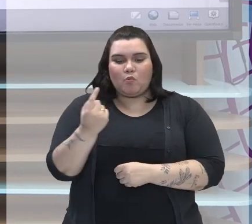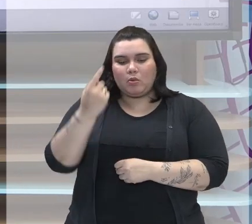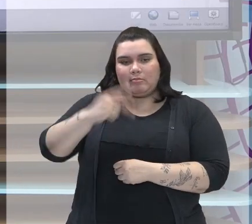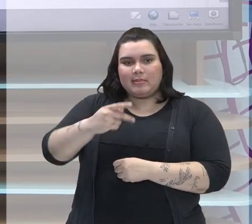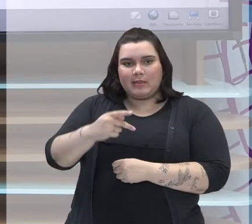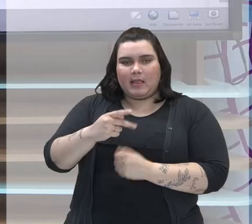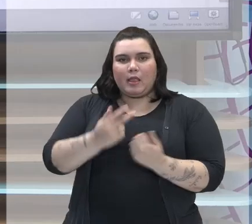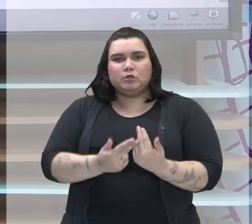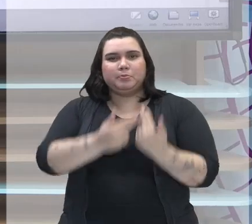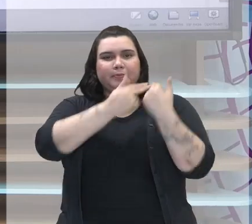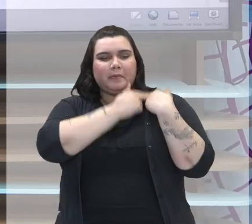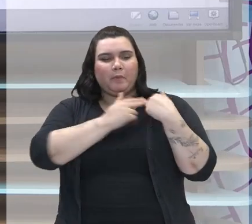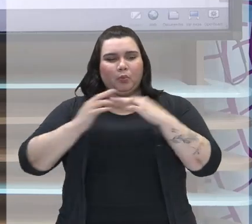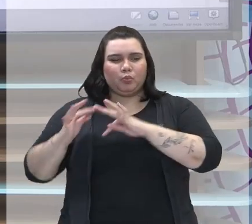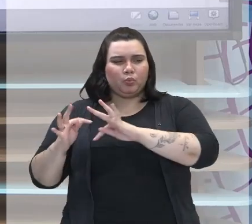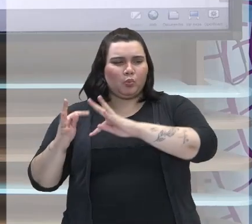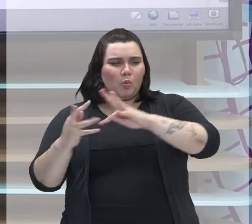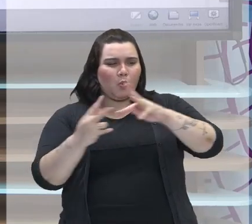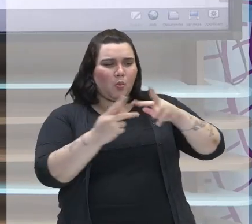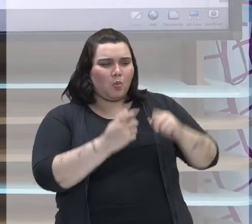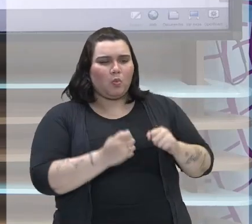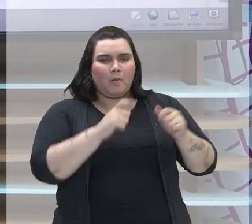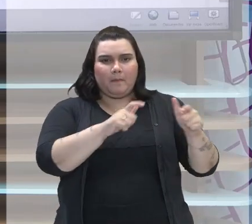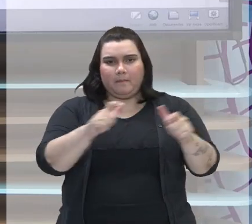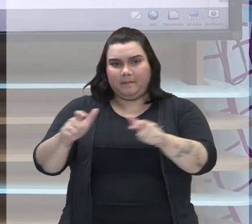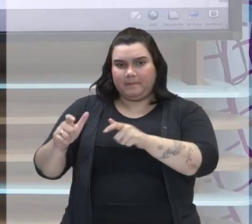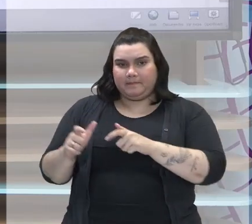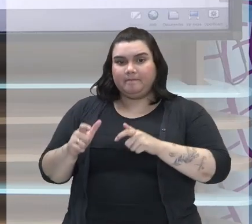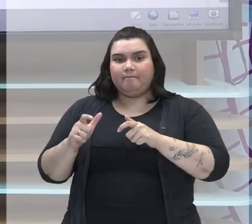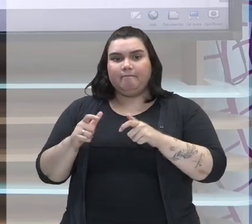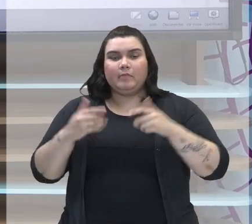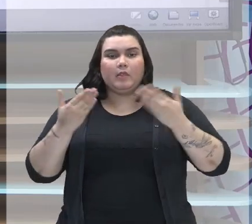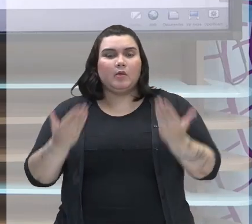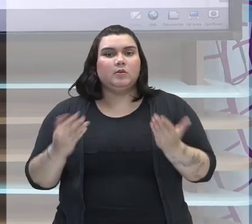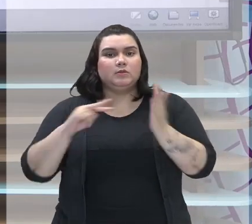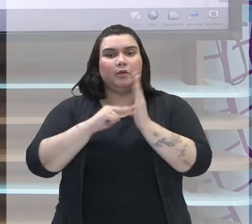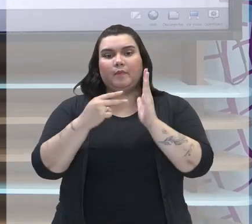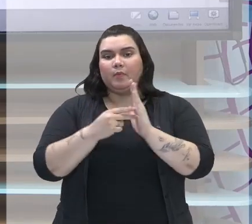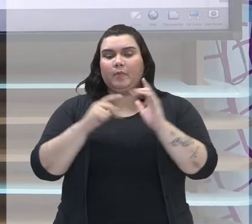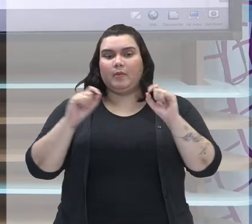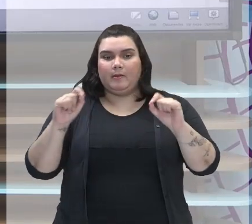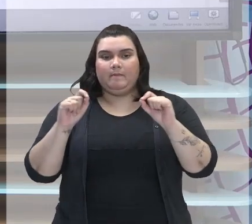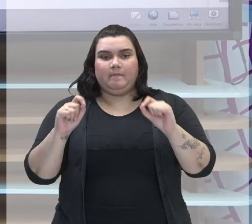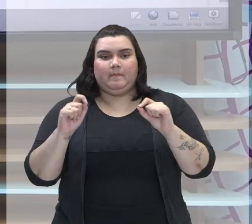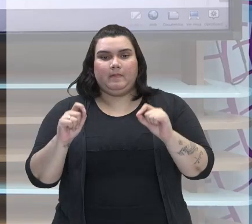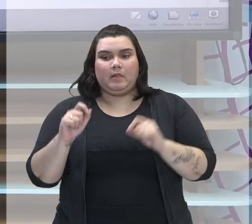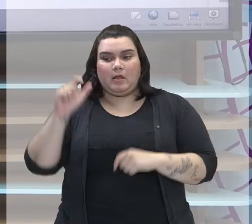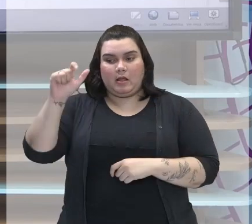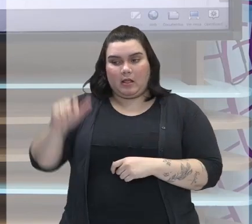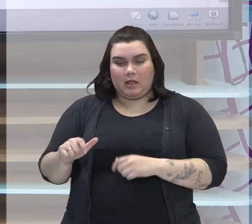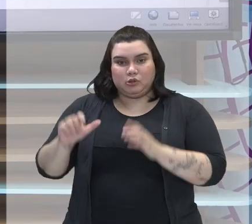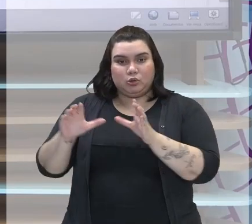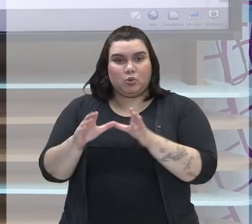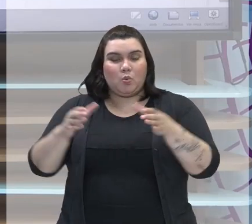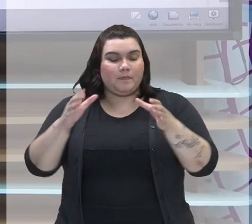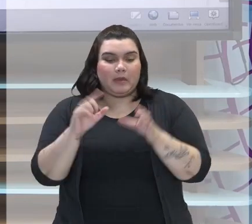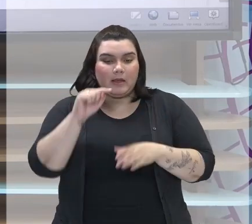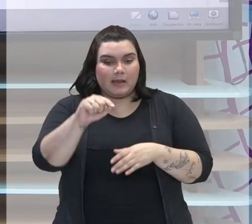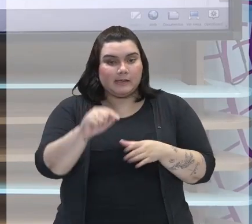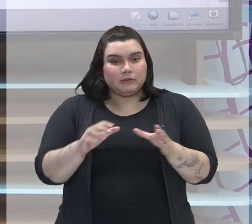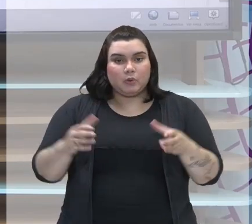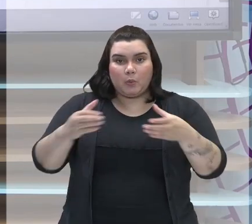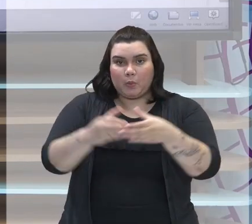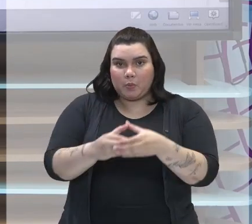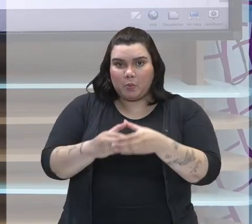do imperador. Então você tem o quê? Essa figura dos liberais moderados defendendo o